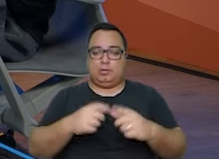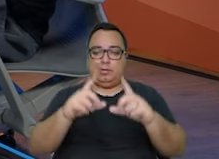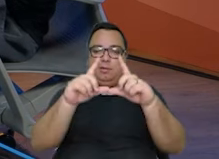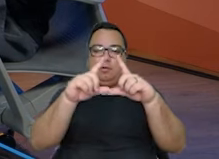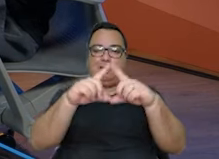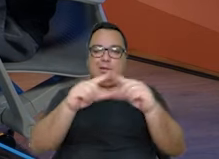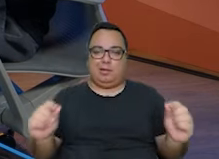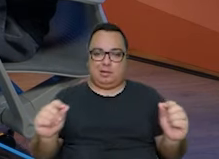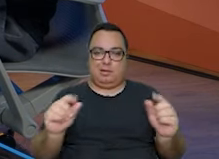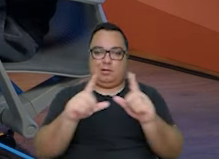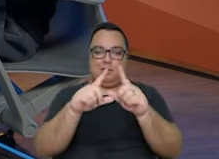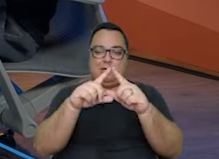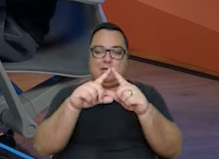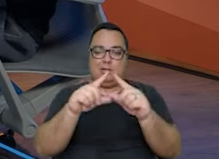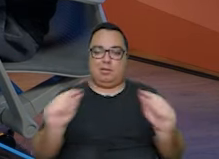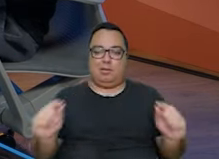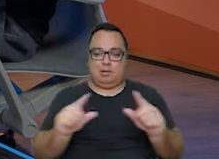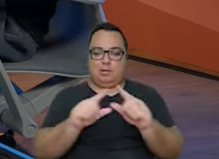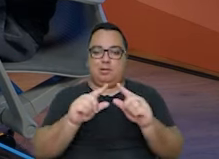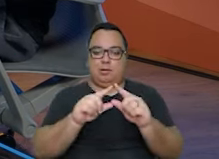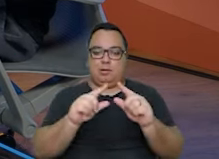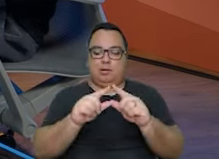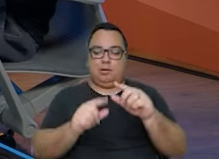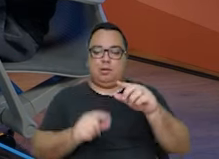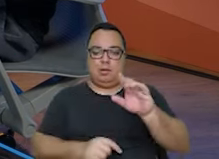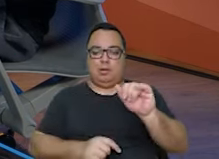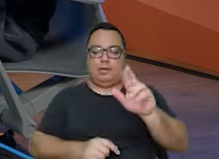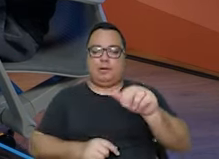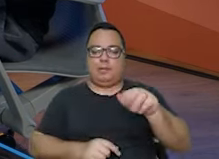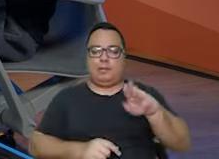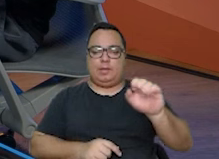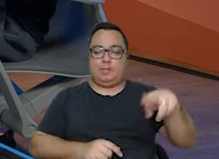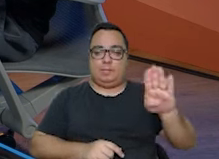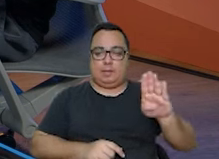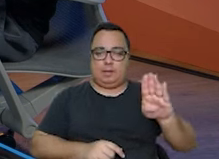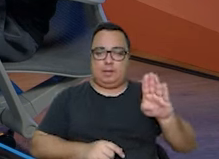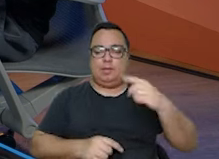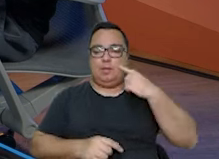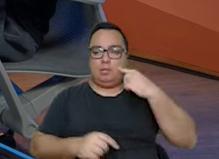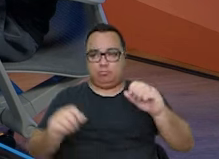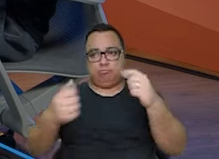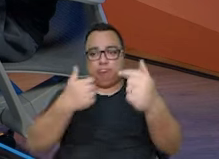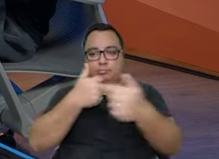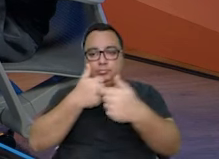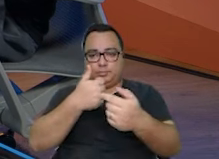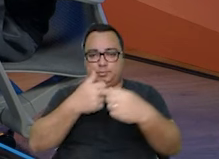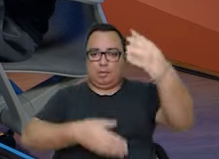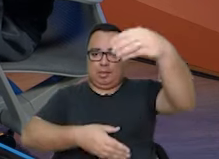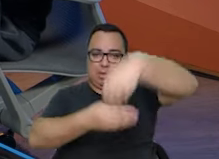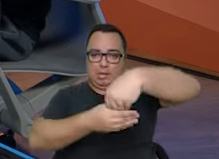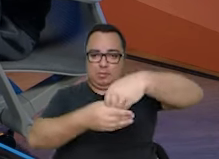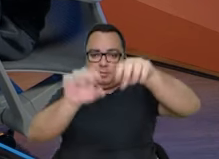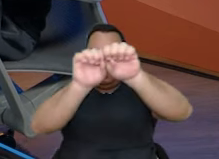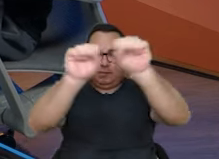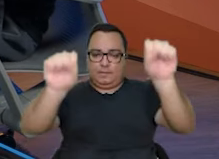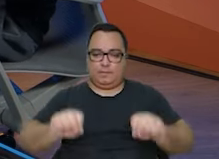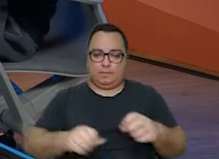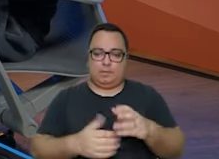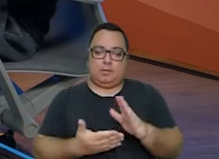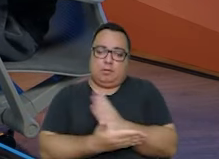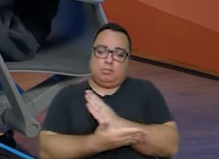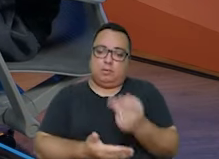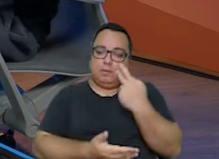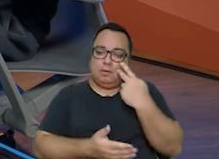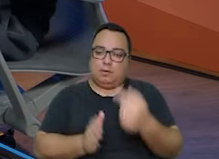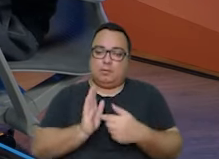obriga né acaba sendo um caminho também né Acho que essa e até o Adriano falou muito isso no começo né da da